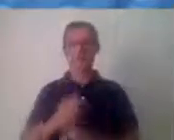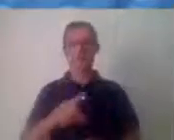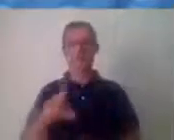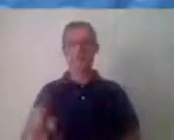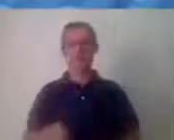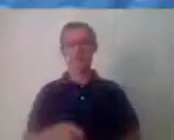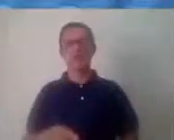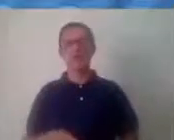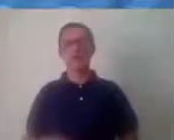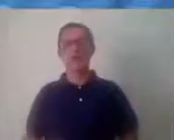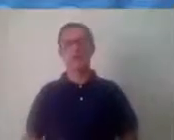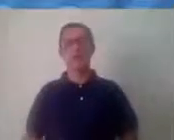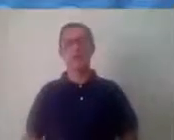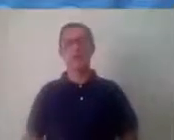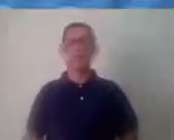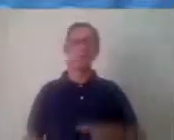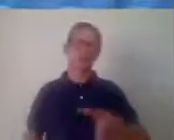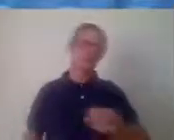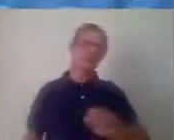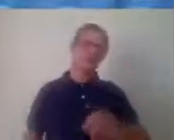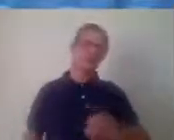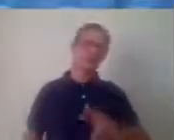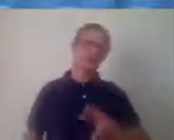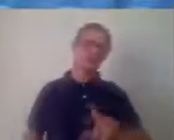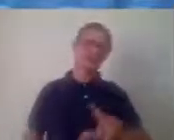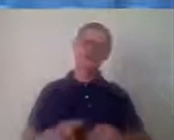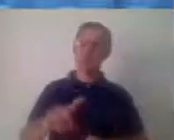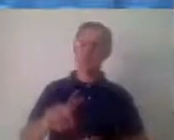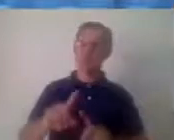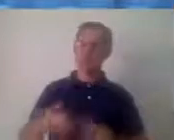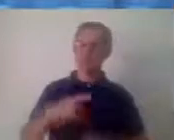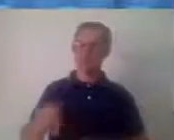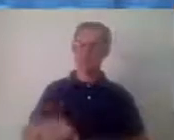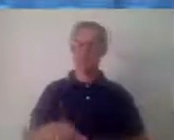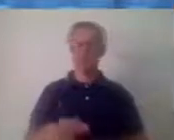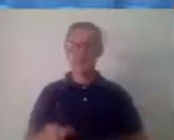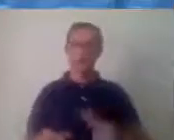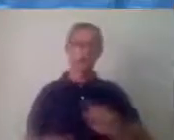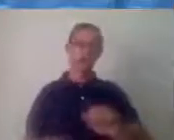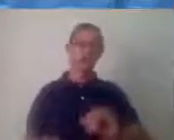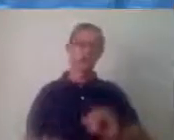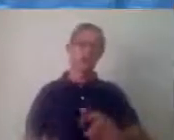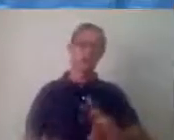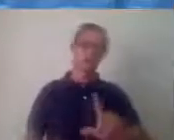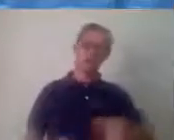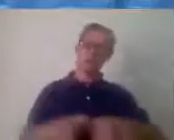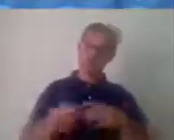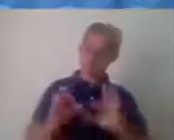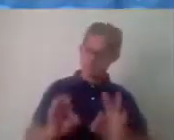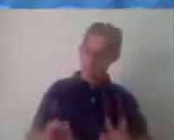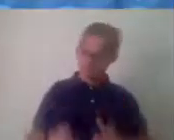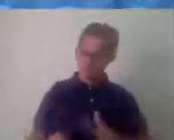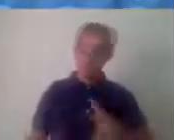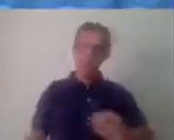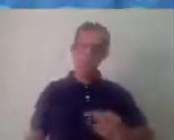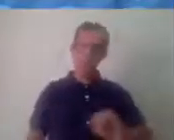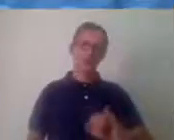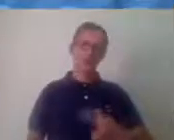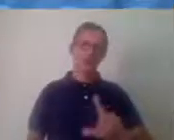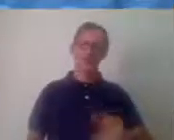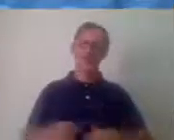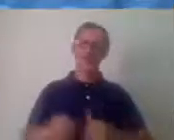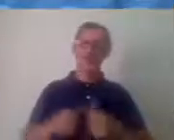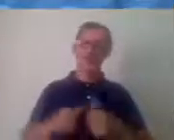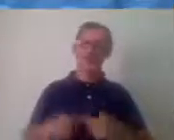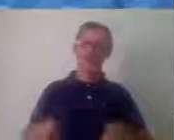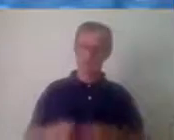uma variável, depois você integra em relação a outra. Quando você está integrando em relação a uma determinada variável, aquela